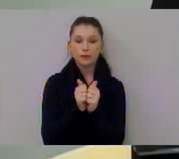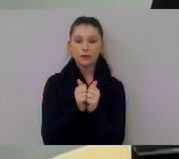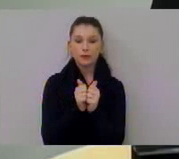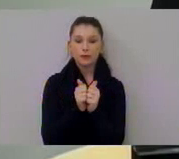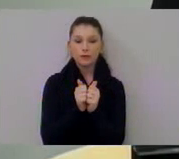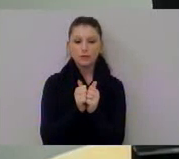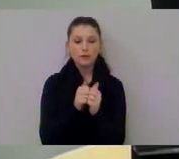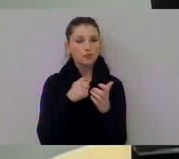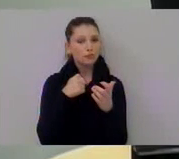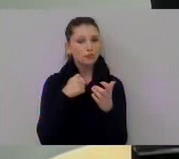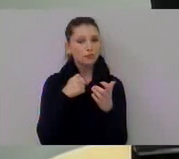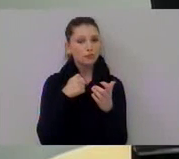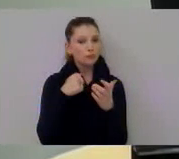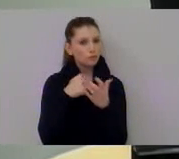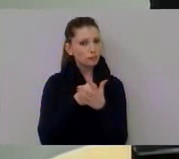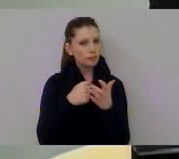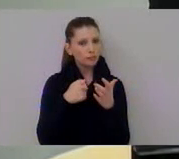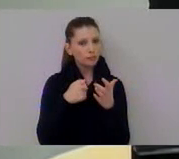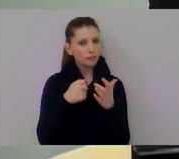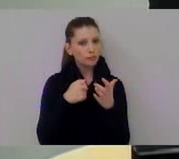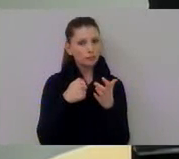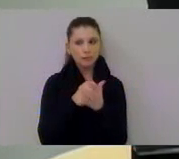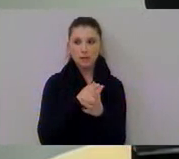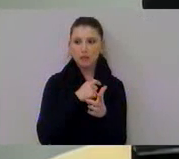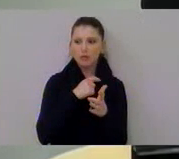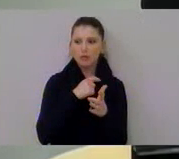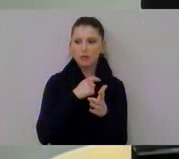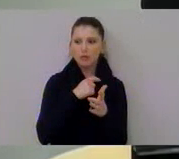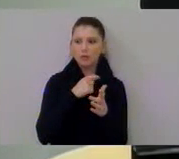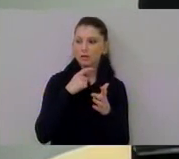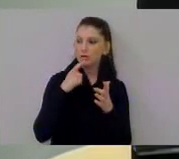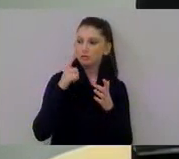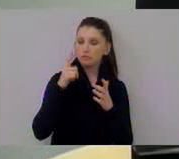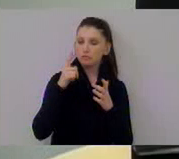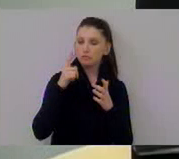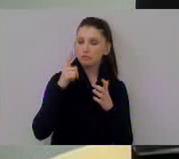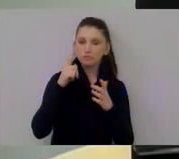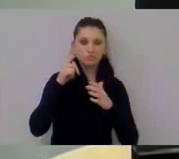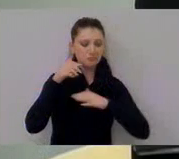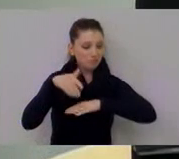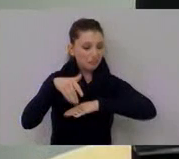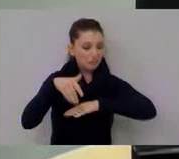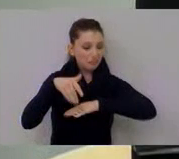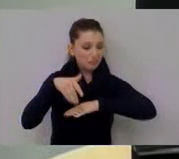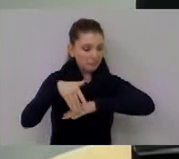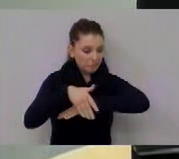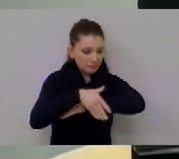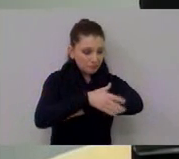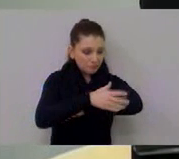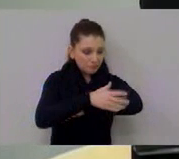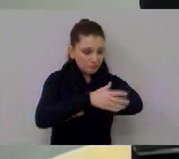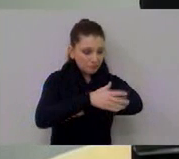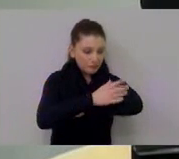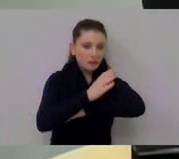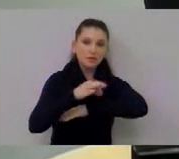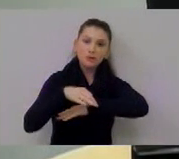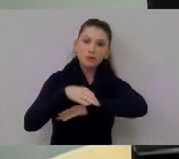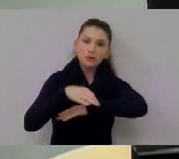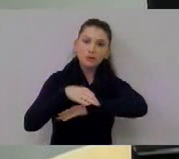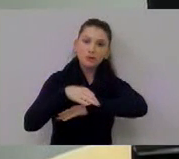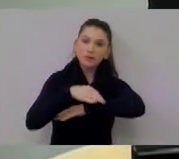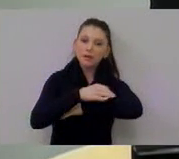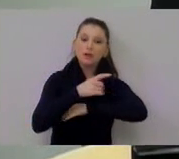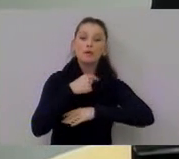esgoto, enfim. Eu dizia que um dia, se eu fosse vereador,